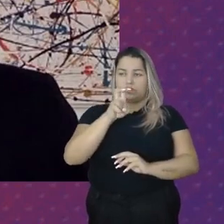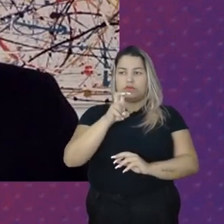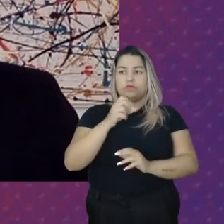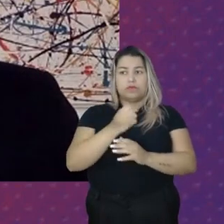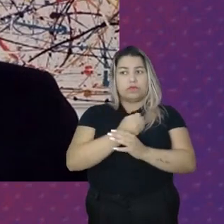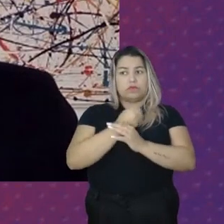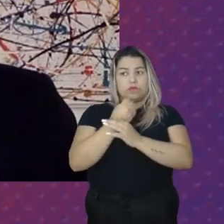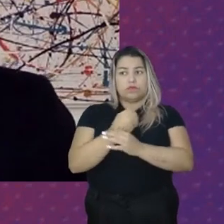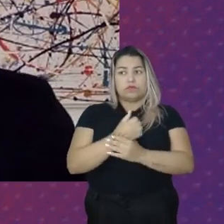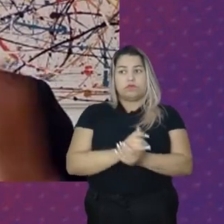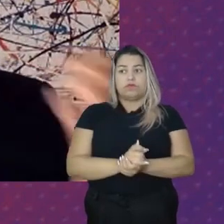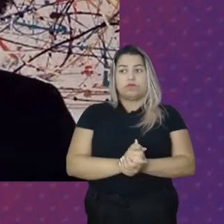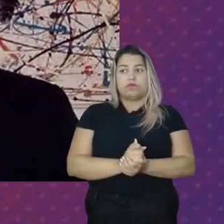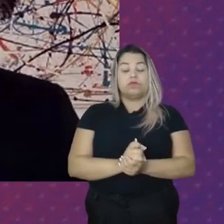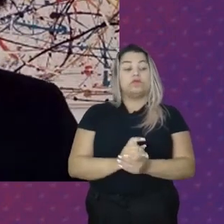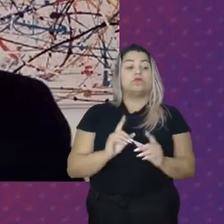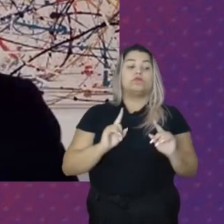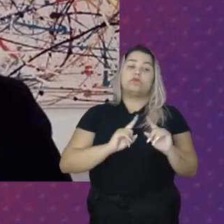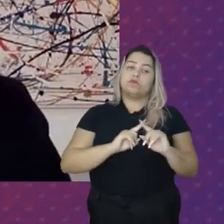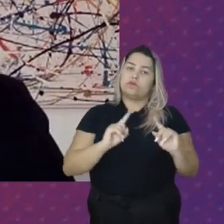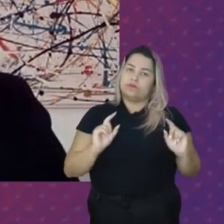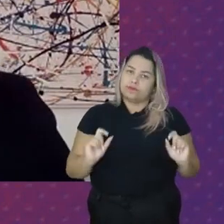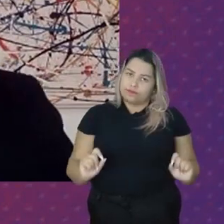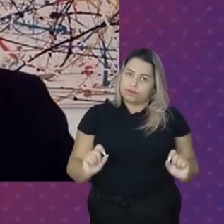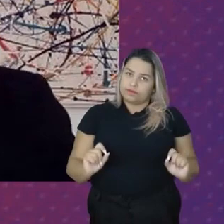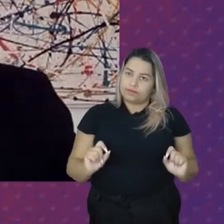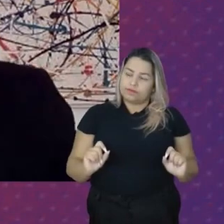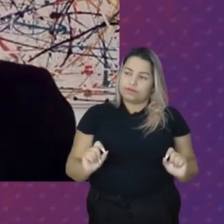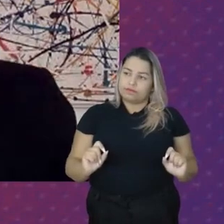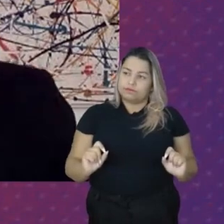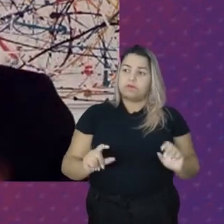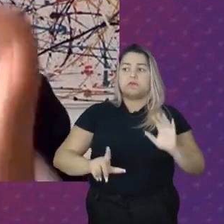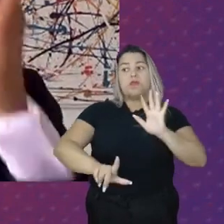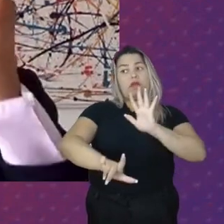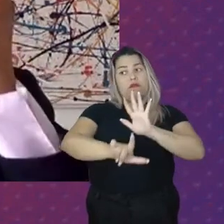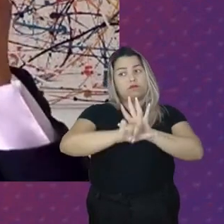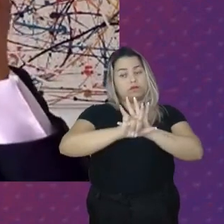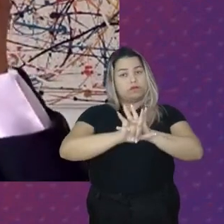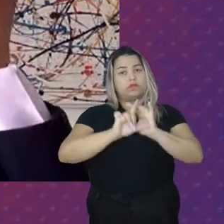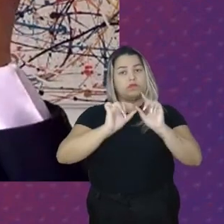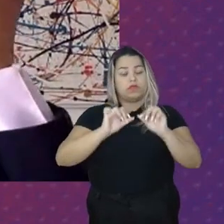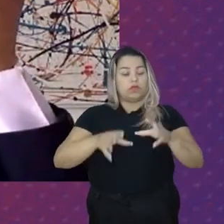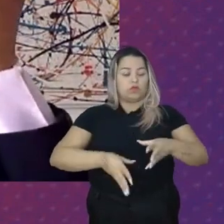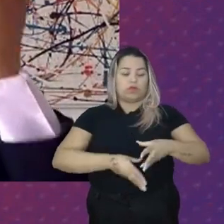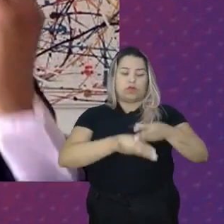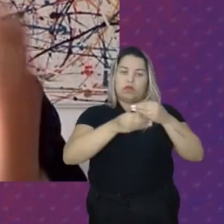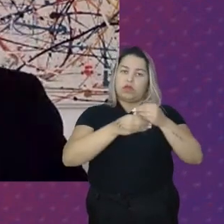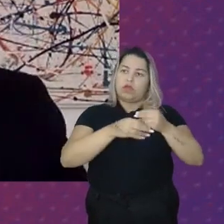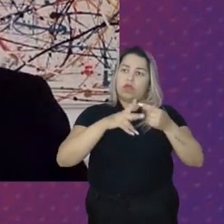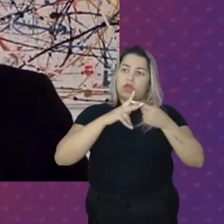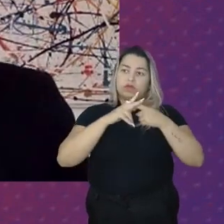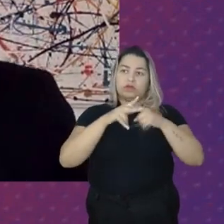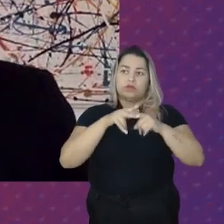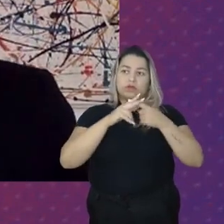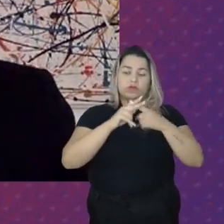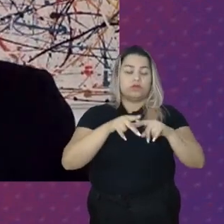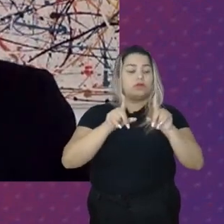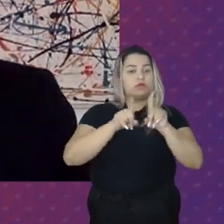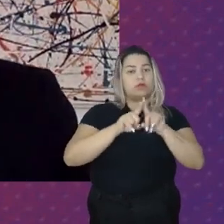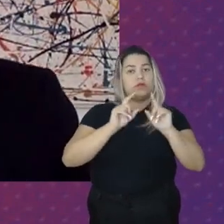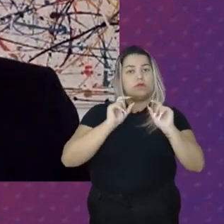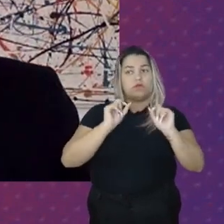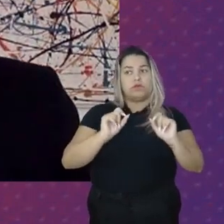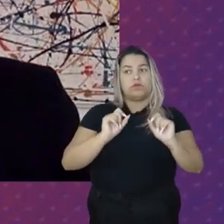assegurou. Porém, a Lei Complementar, ela alterou a